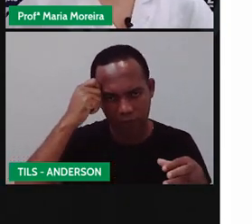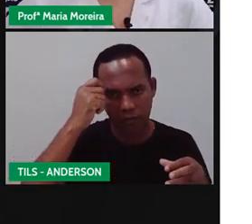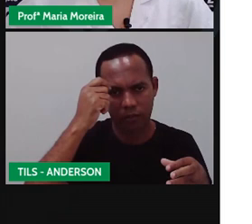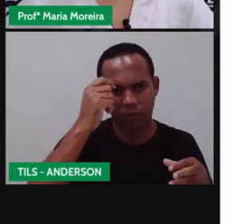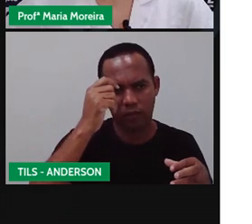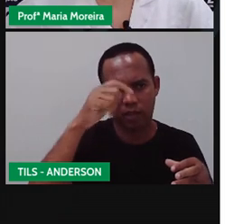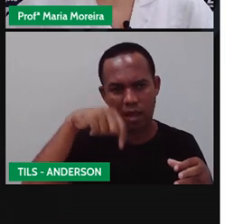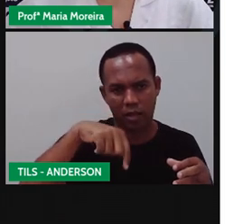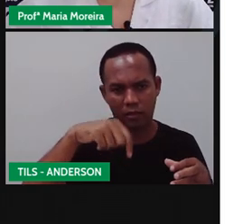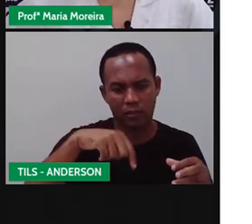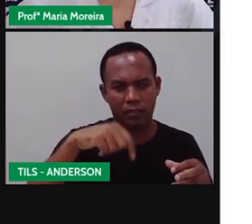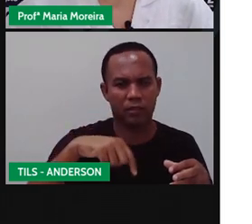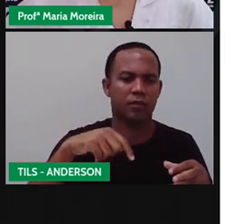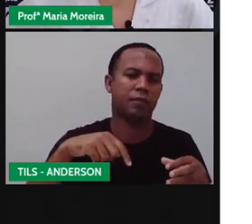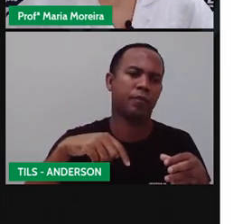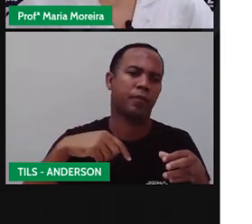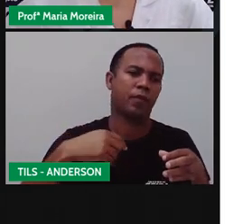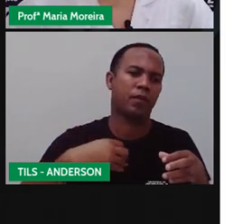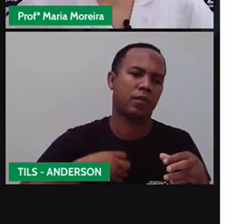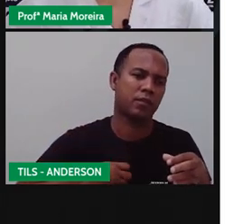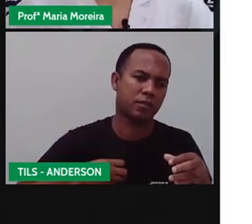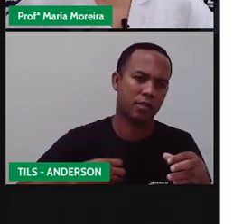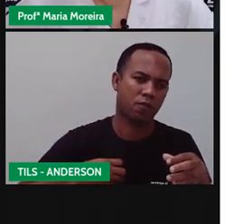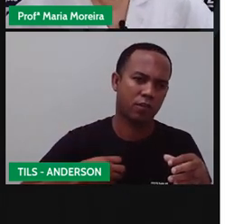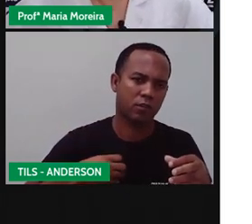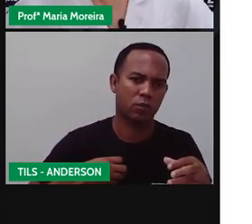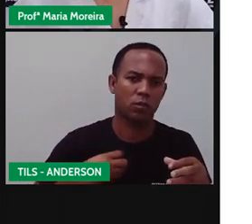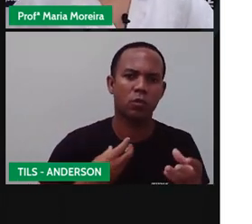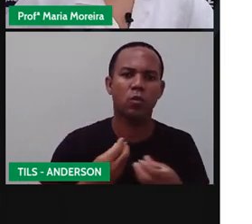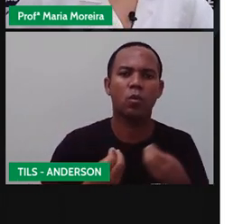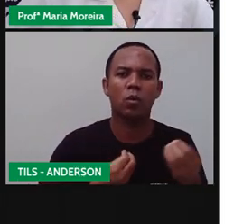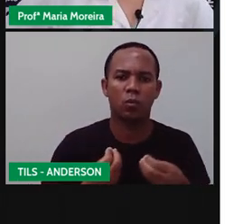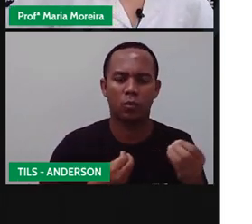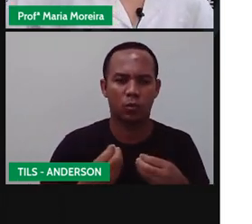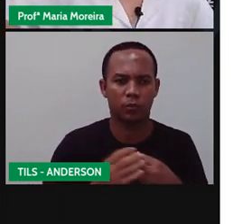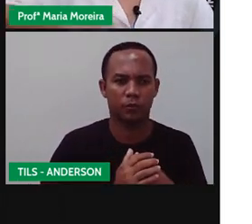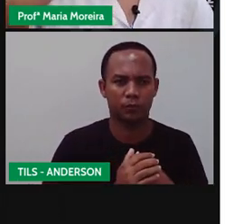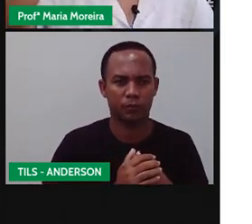tem o hábito aí de ir para o Carnaval de Salvador, eu não tenho,